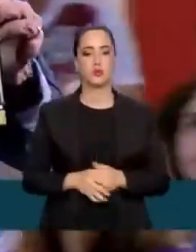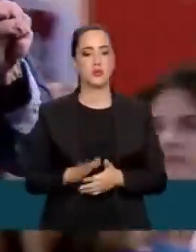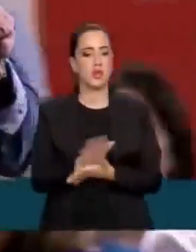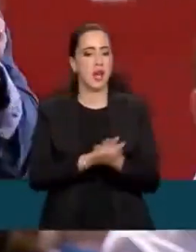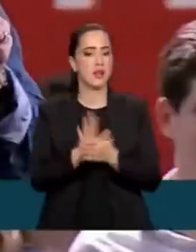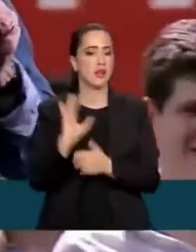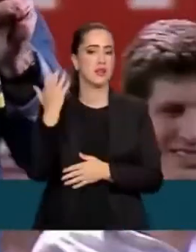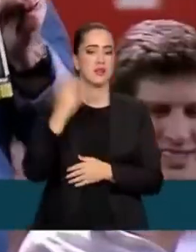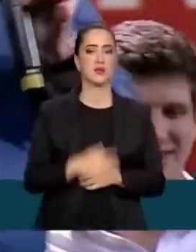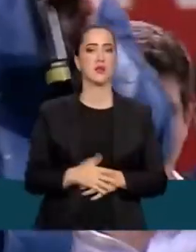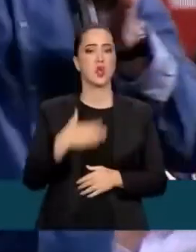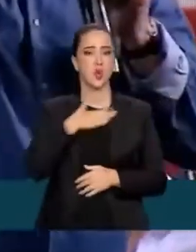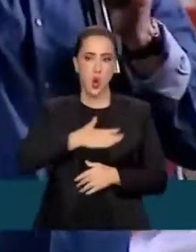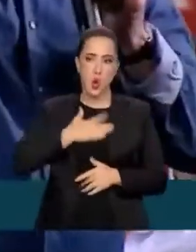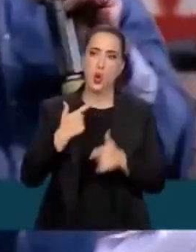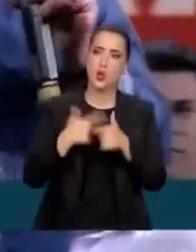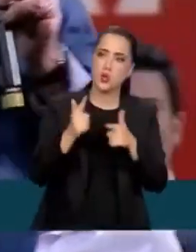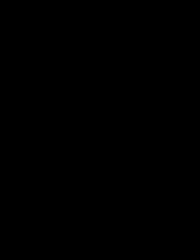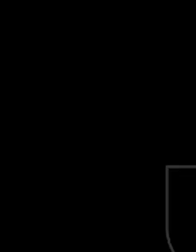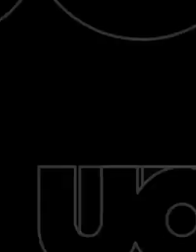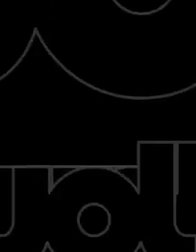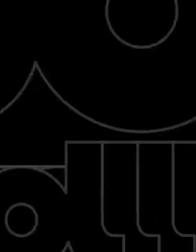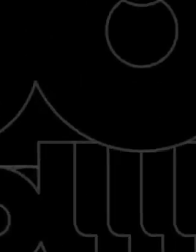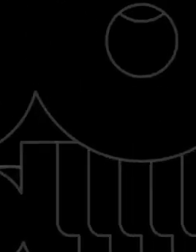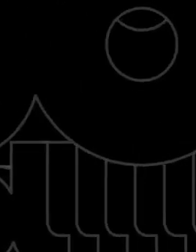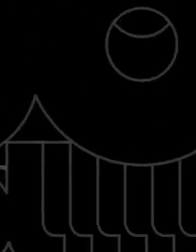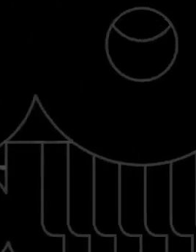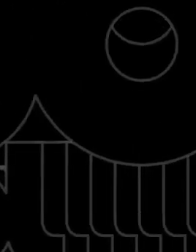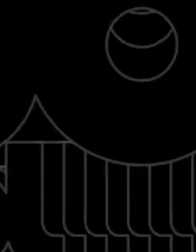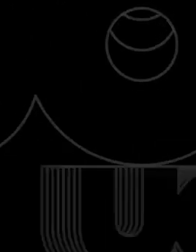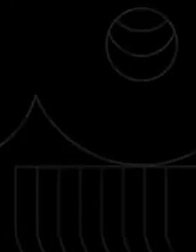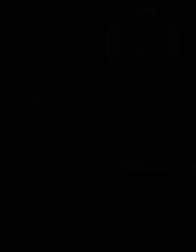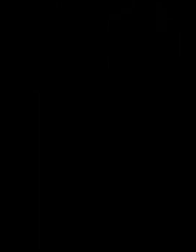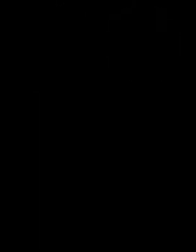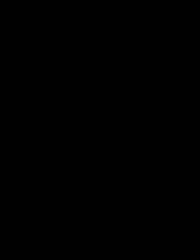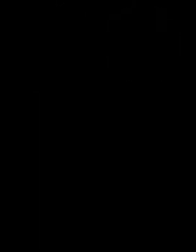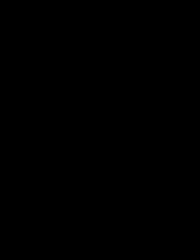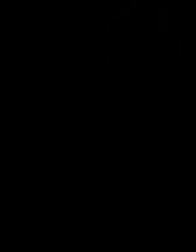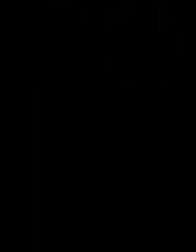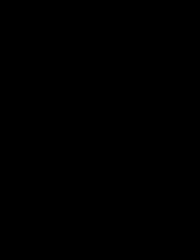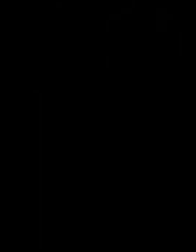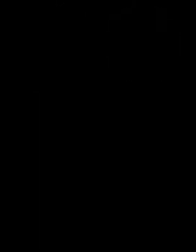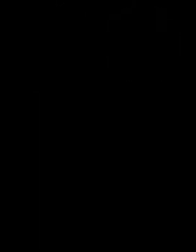E eu gosto de problema para resolver. Qual?